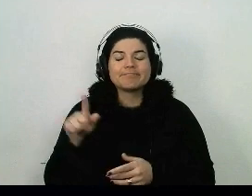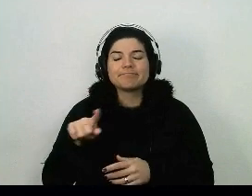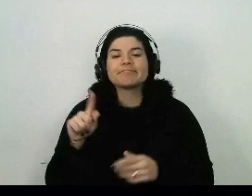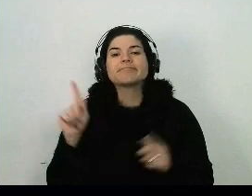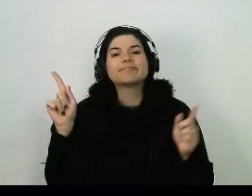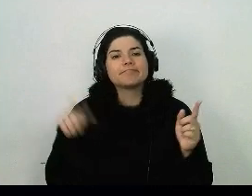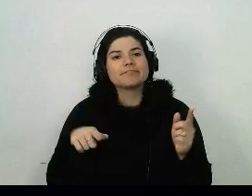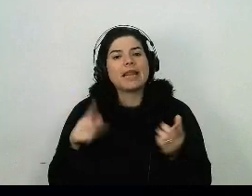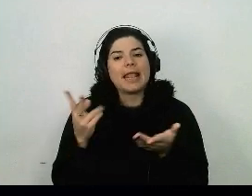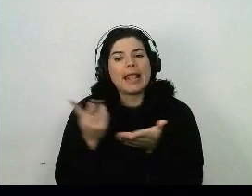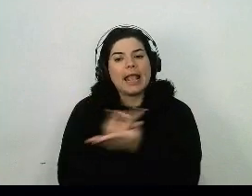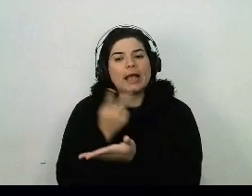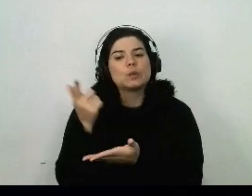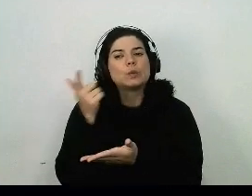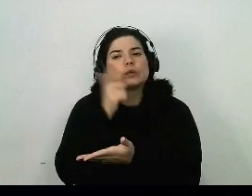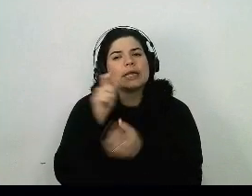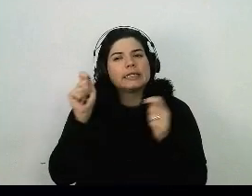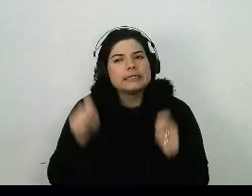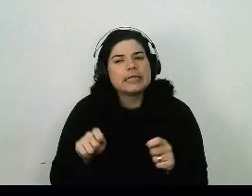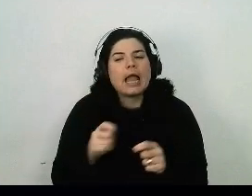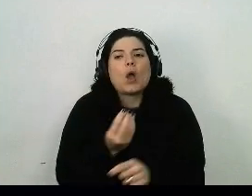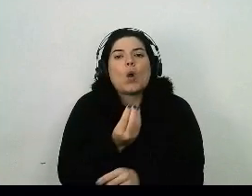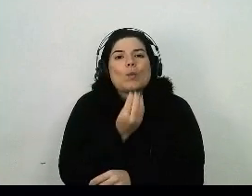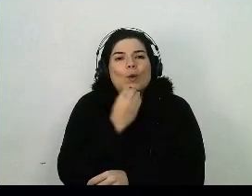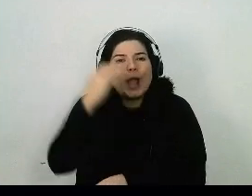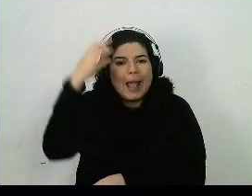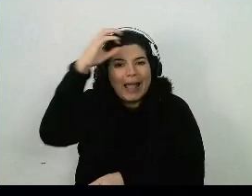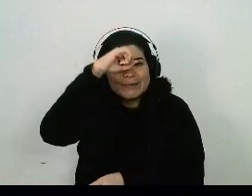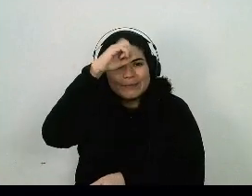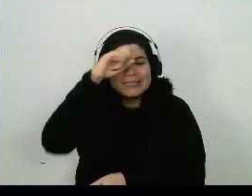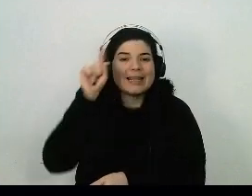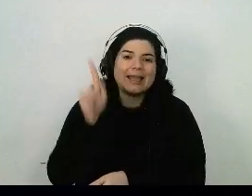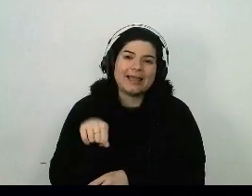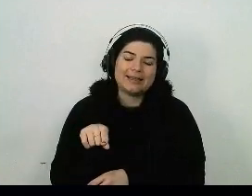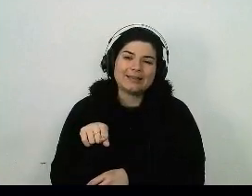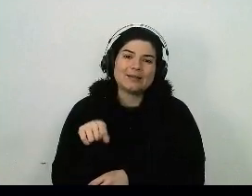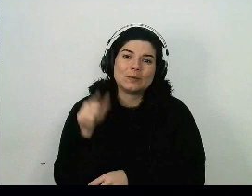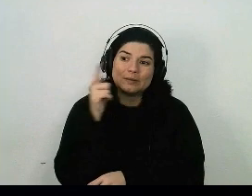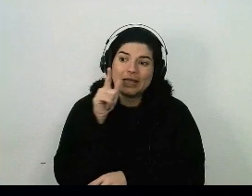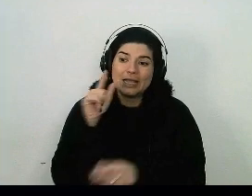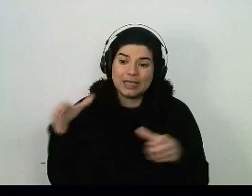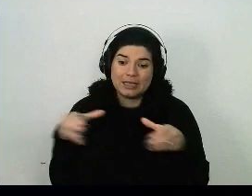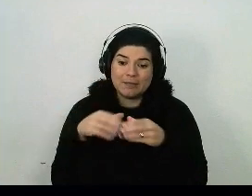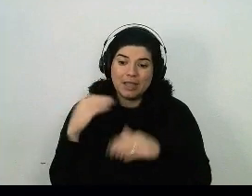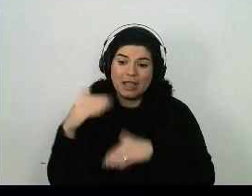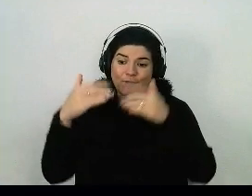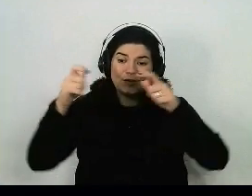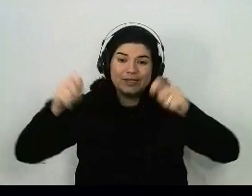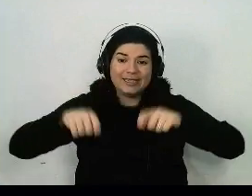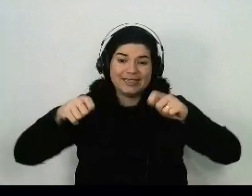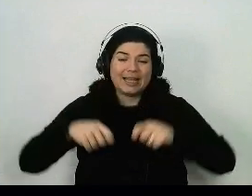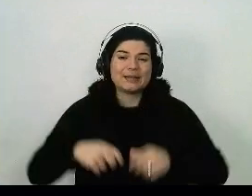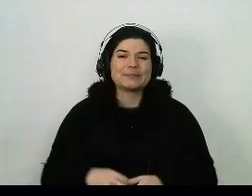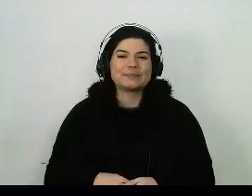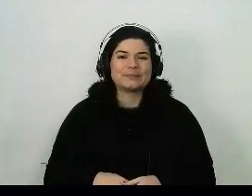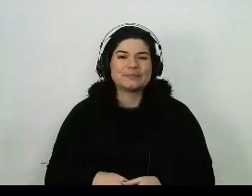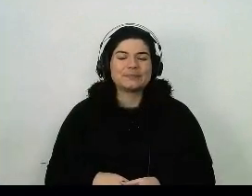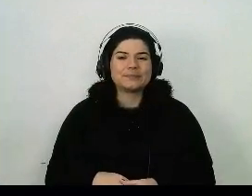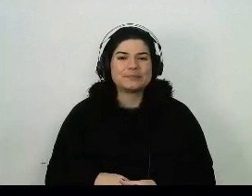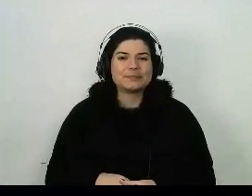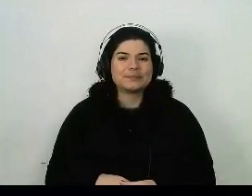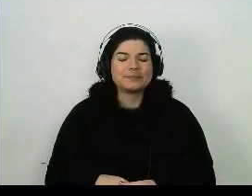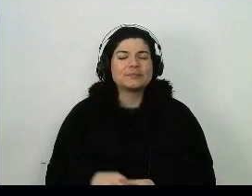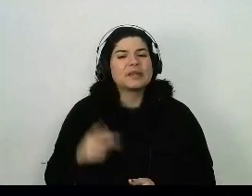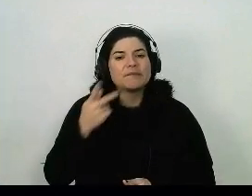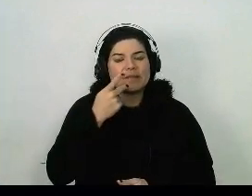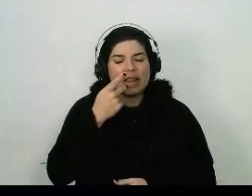porque o erro é uma oportunidade de aprendizado é uma oportunidade de evolução para aquele time quando a gente fala de desempenho